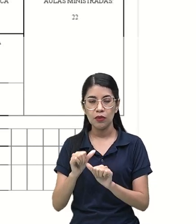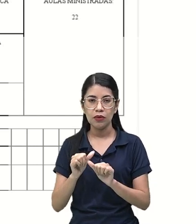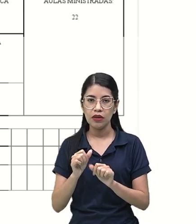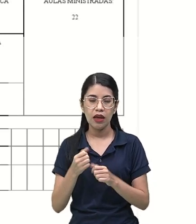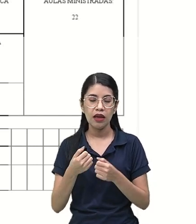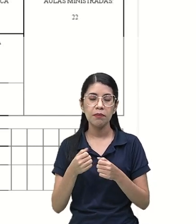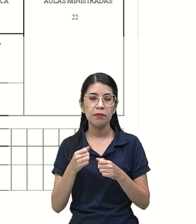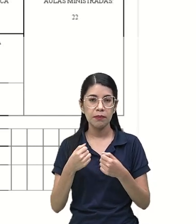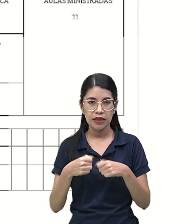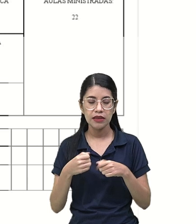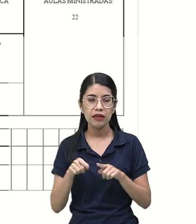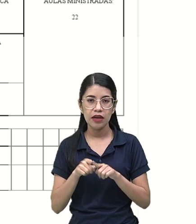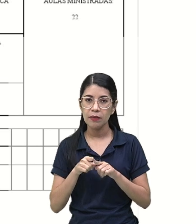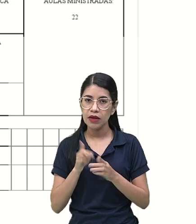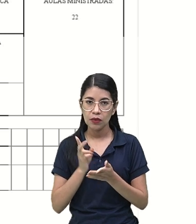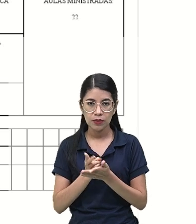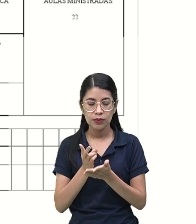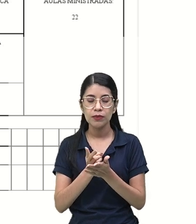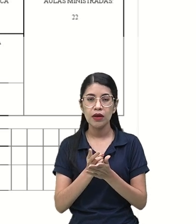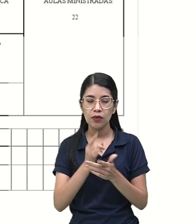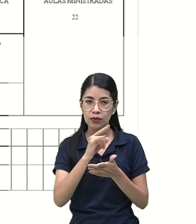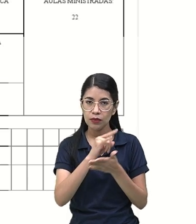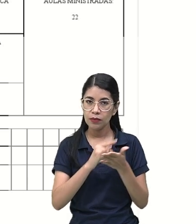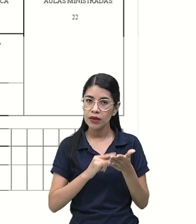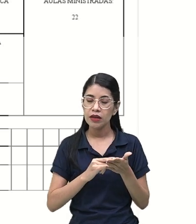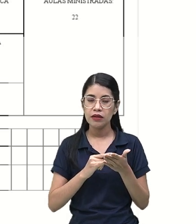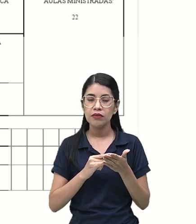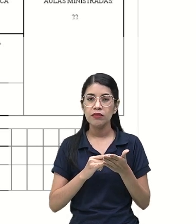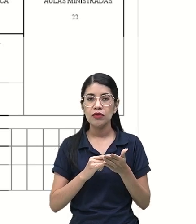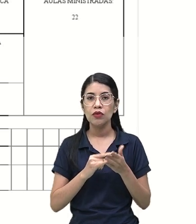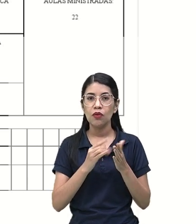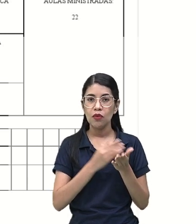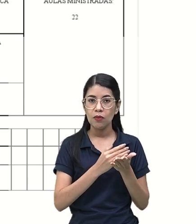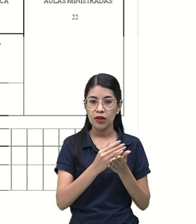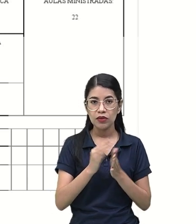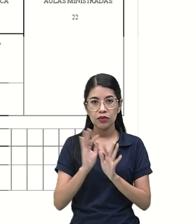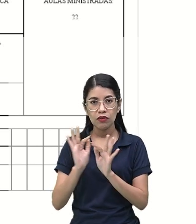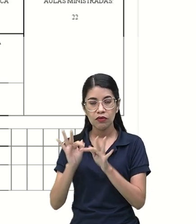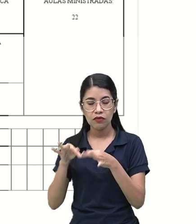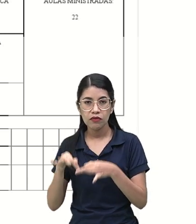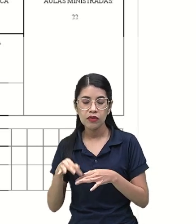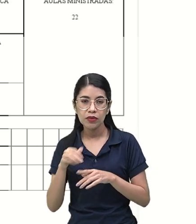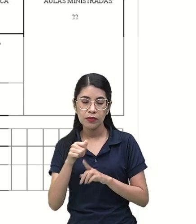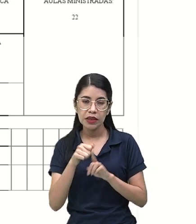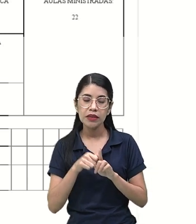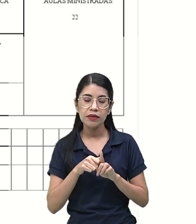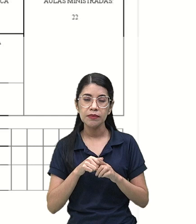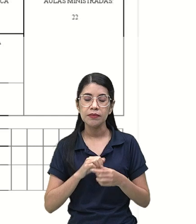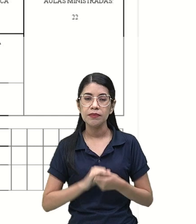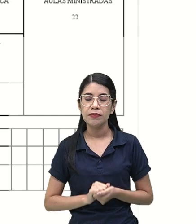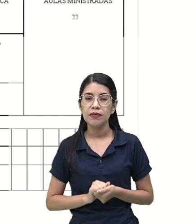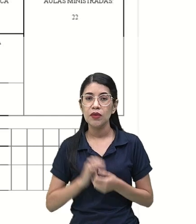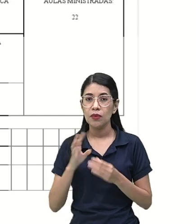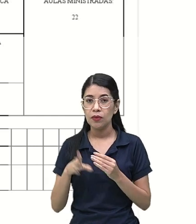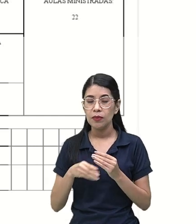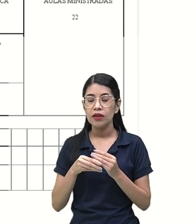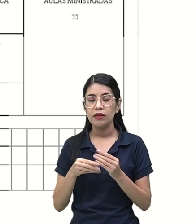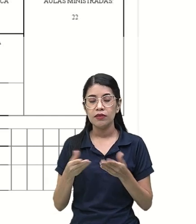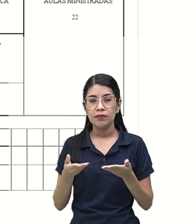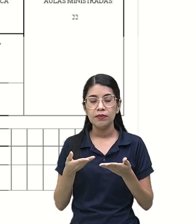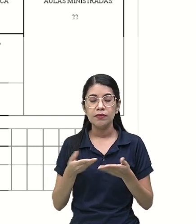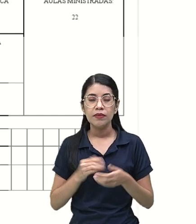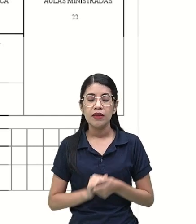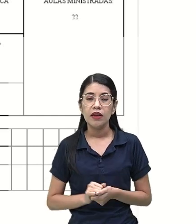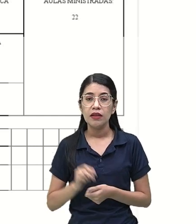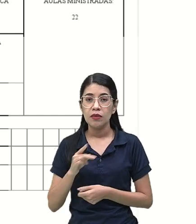vai dar uma explorada nessa ficha aí para que não reste nenhuma dúvida, tá bom? Isso, prof. Então, olha, como a professora